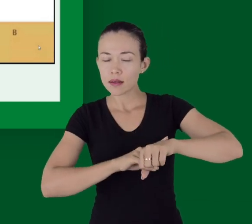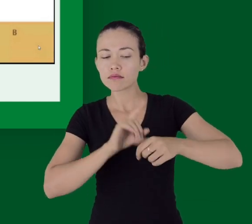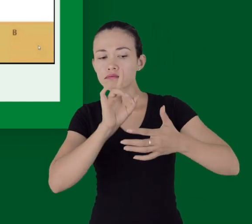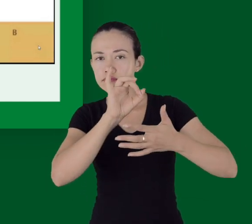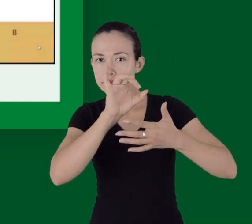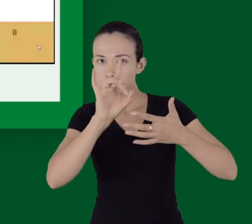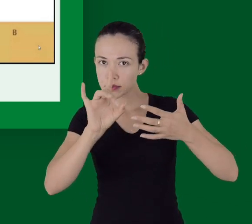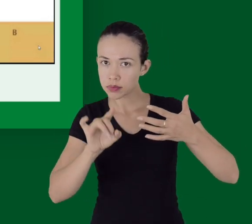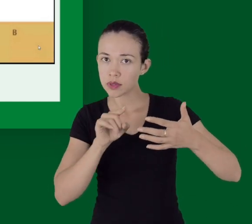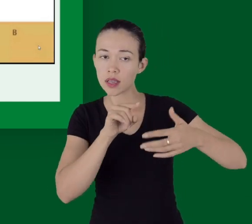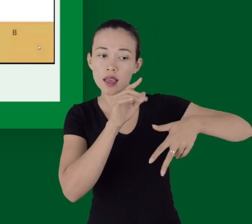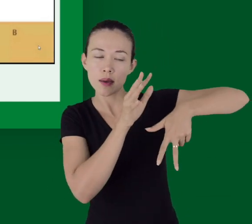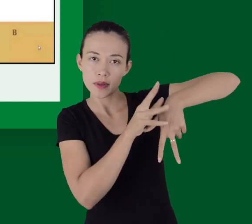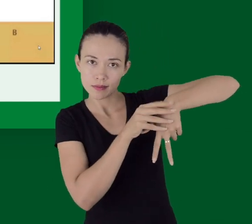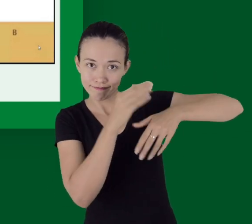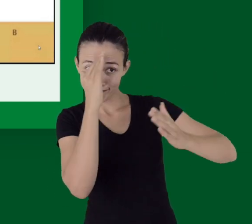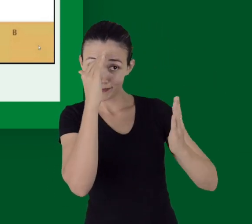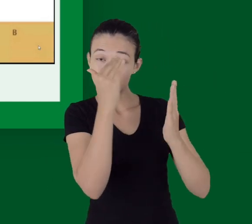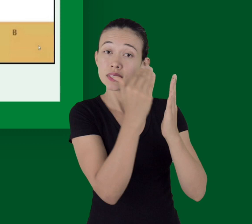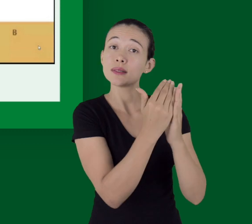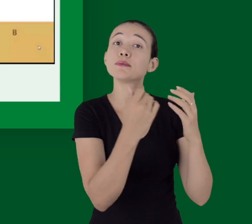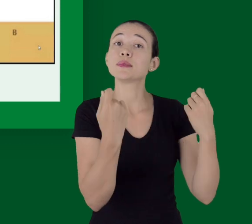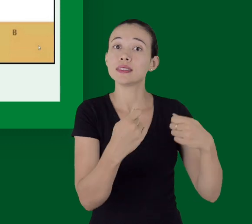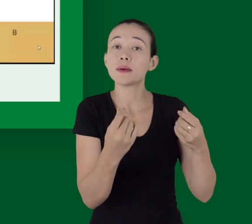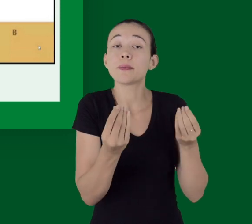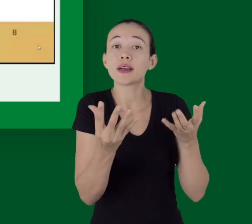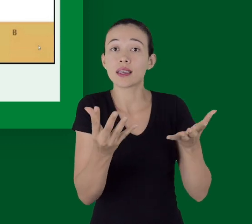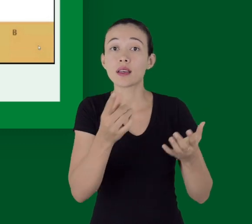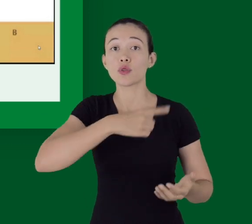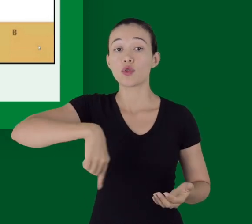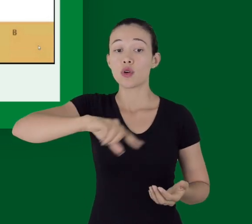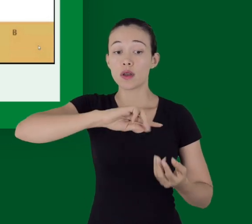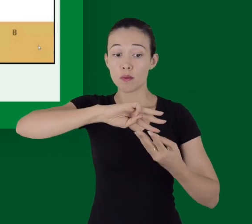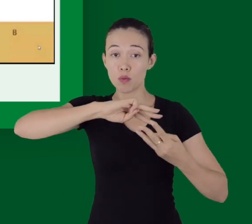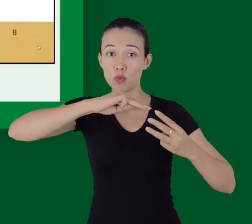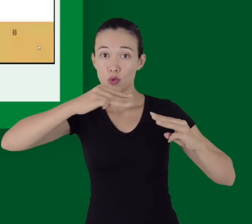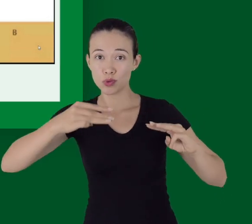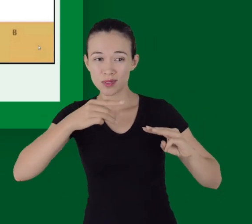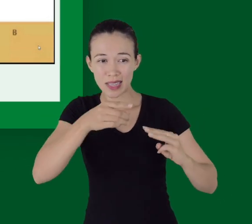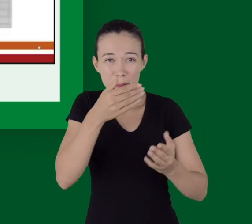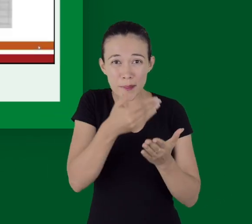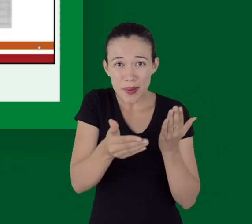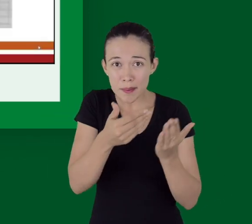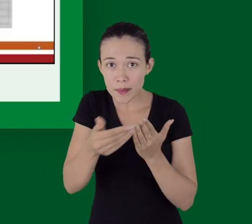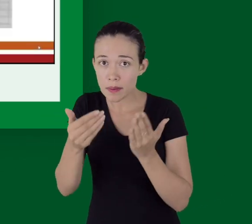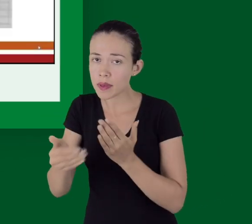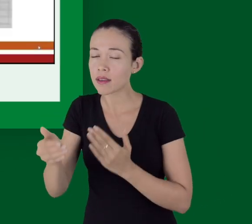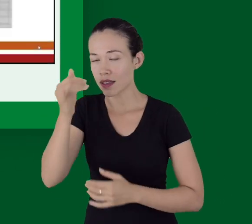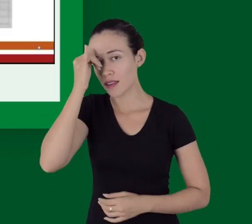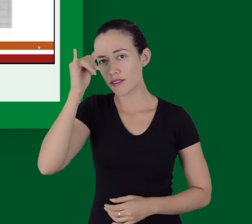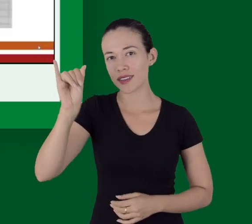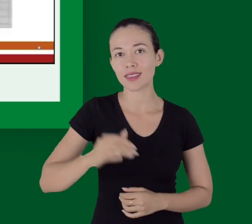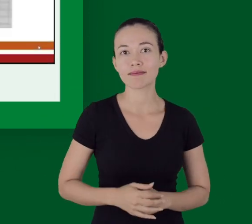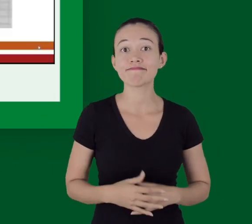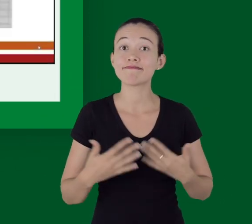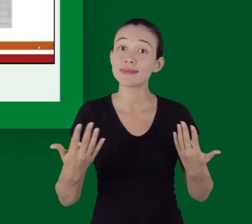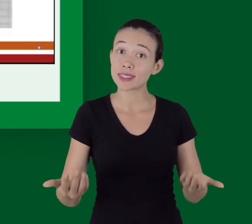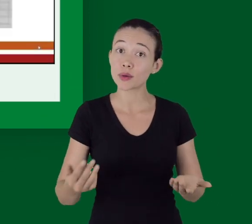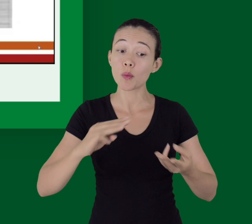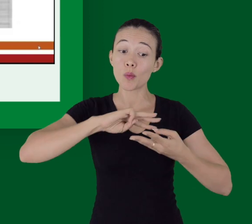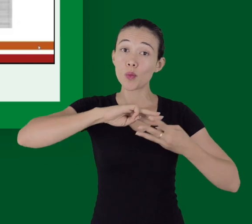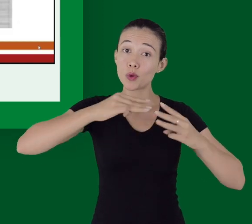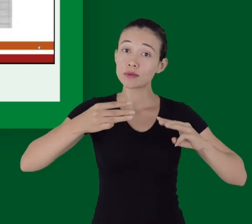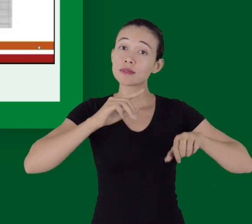tempo do que o paciente precisa seguir, para a gente evitar que ele perca músculo. Então,